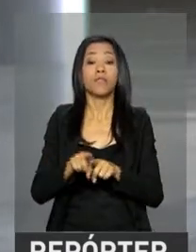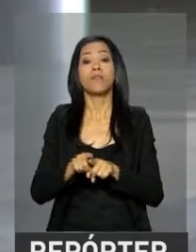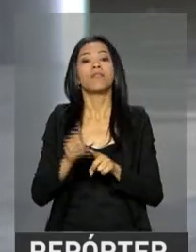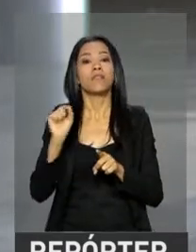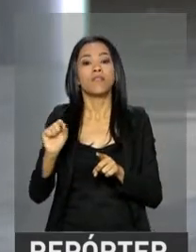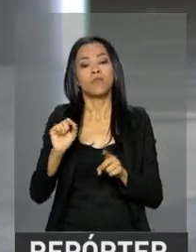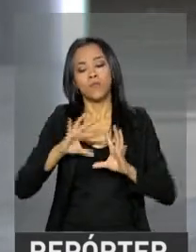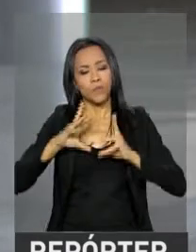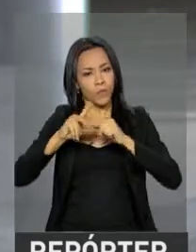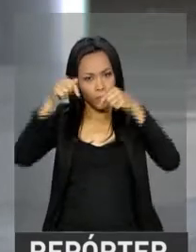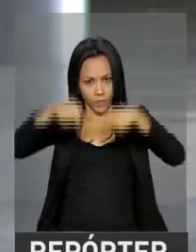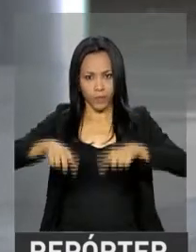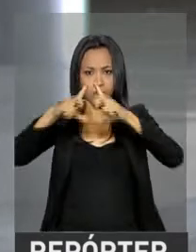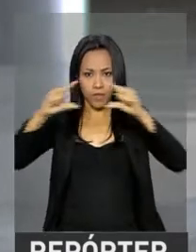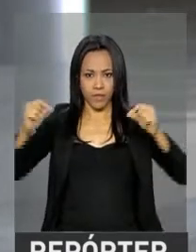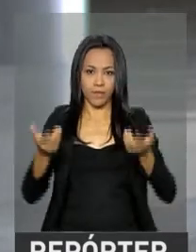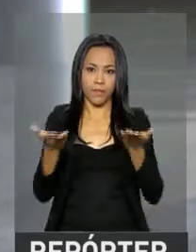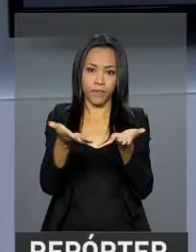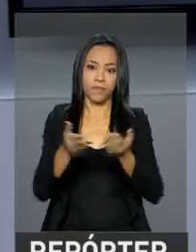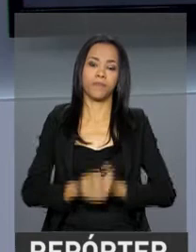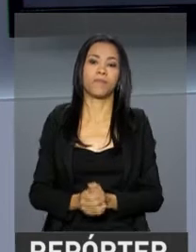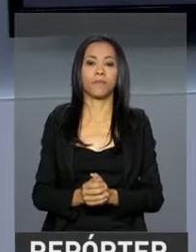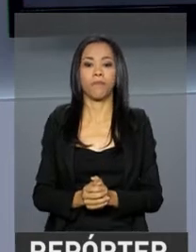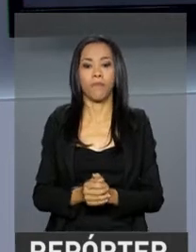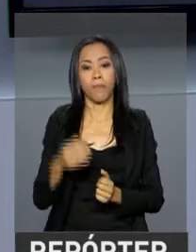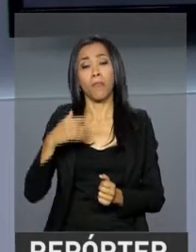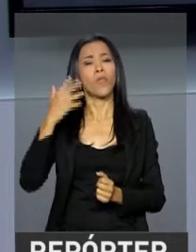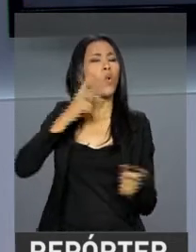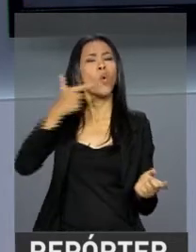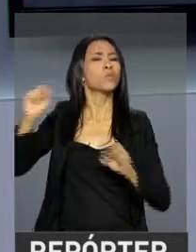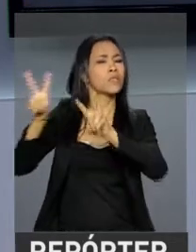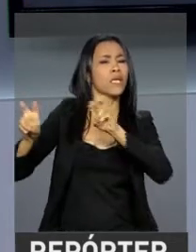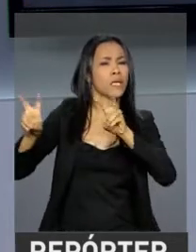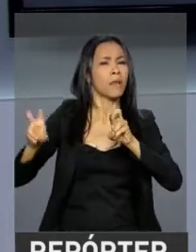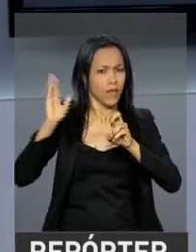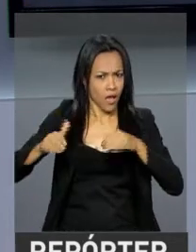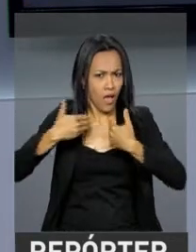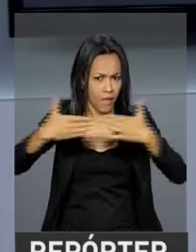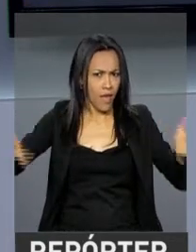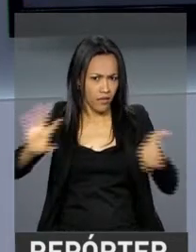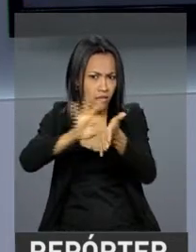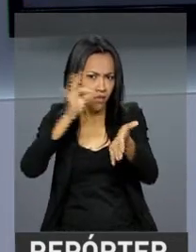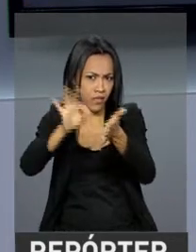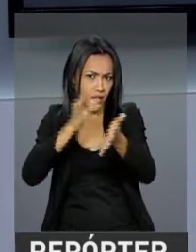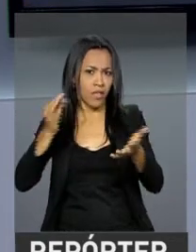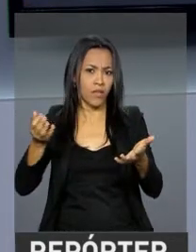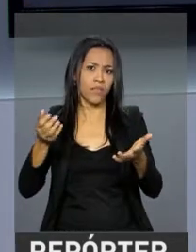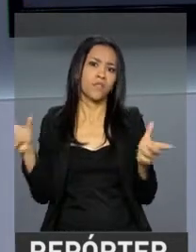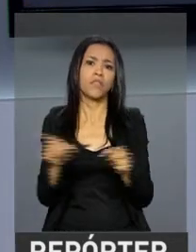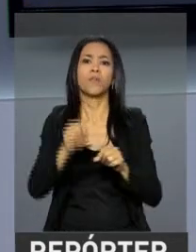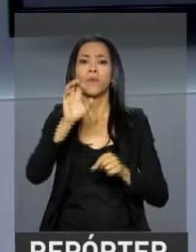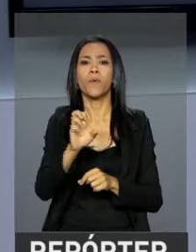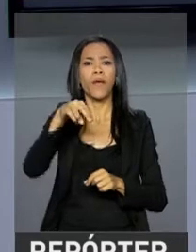tudo isso aqui em brasília carol jovem não mudam de assunto estão abertas as inscrições para o enade em 2007 e